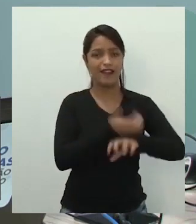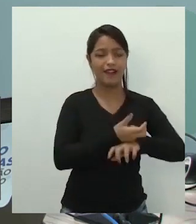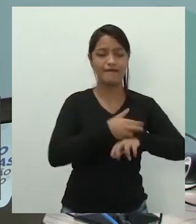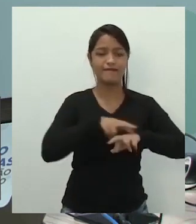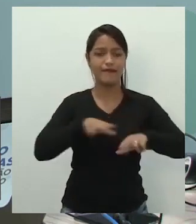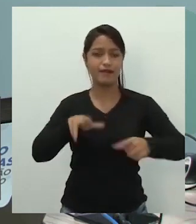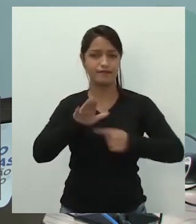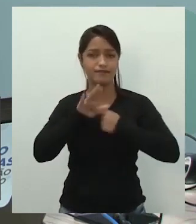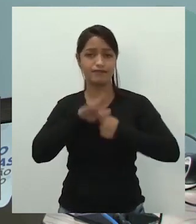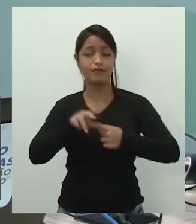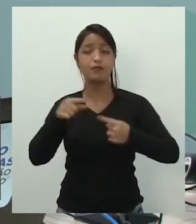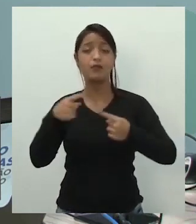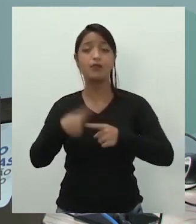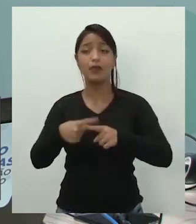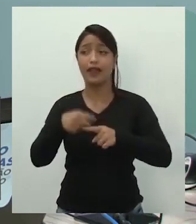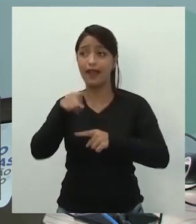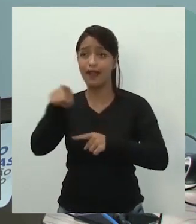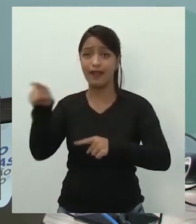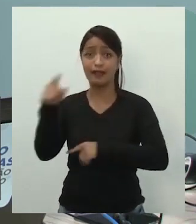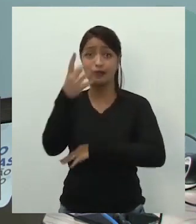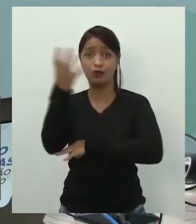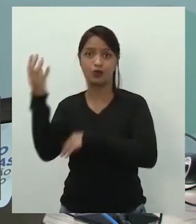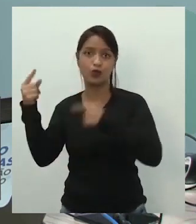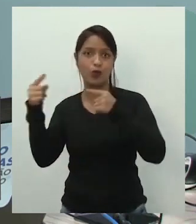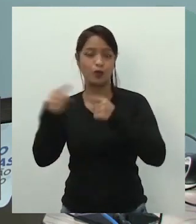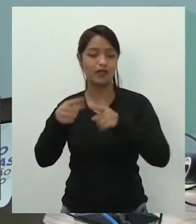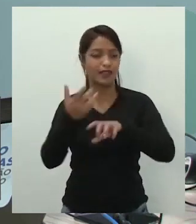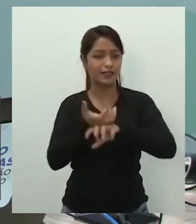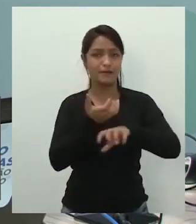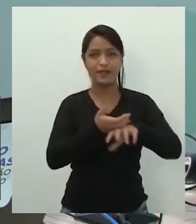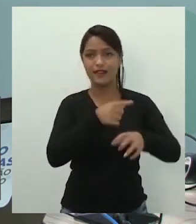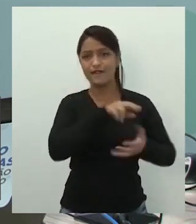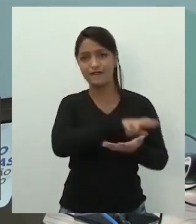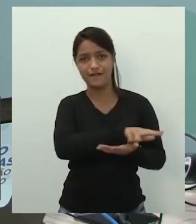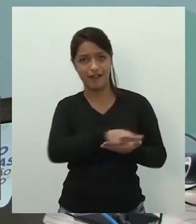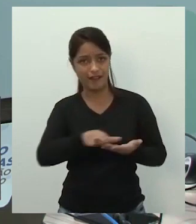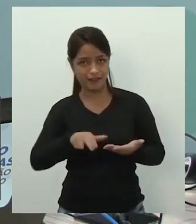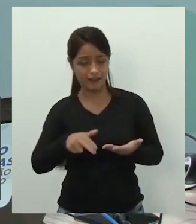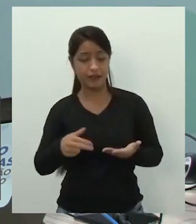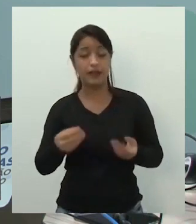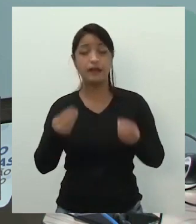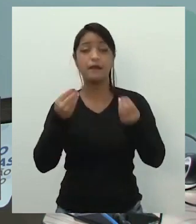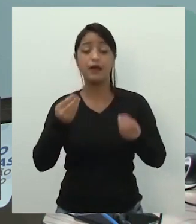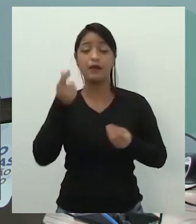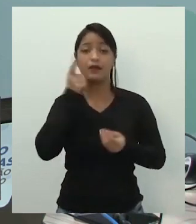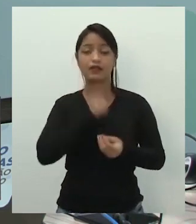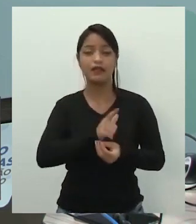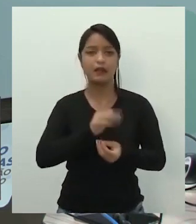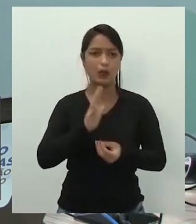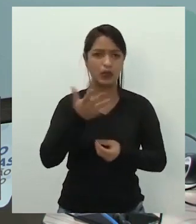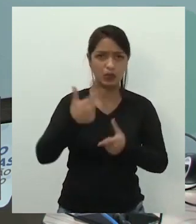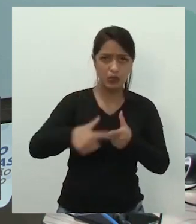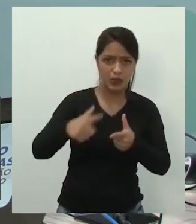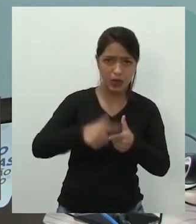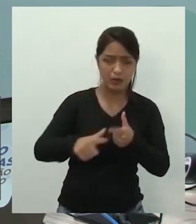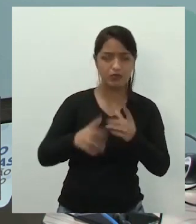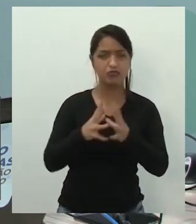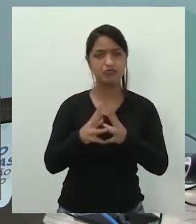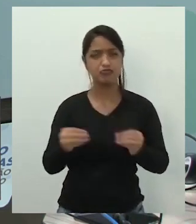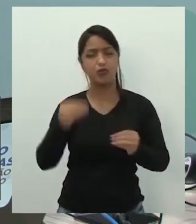diversas áreas do conhecimento, para compreender e resolver as situações problemas que podem ser